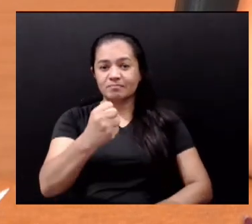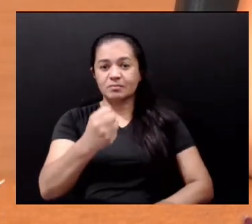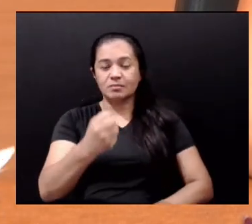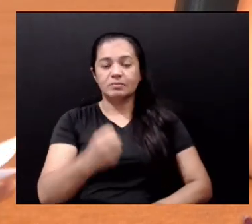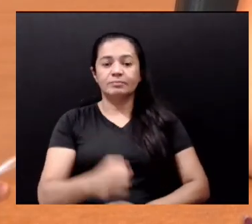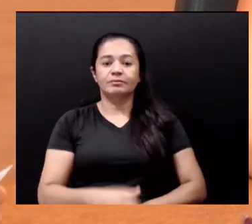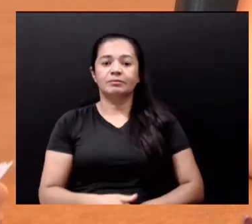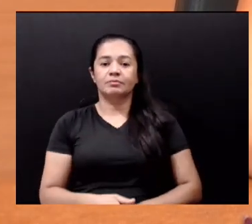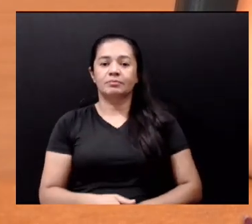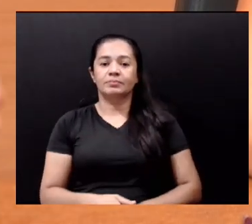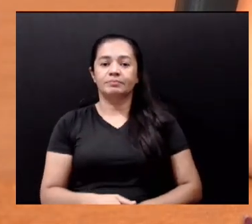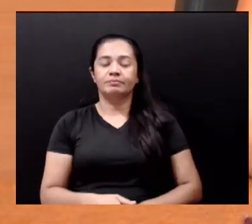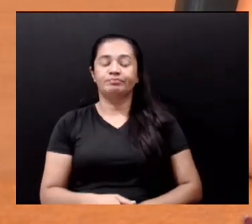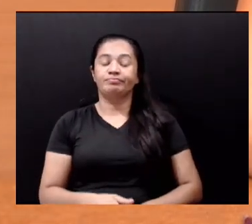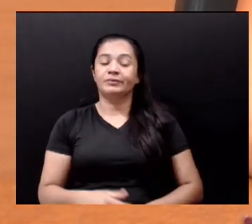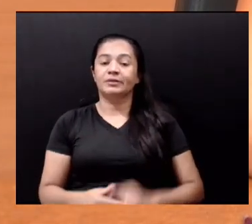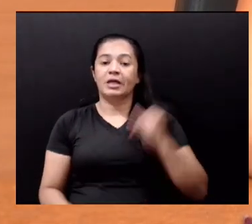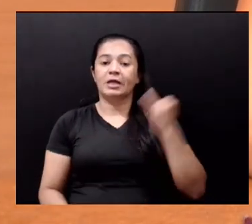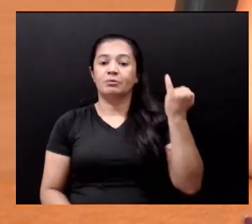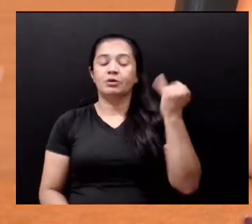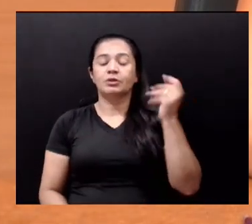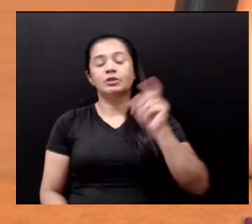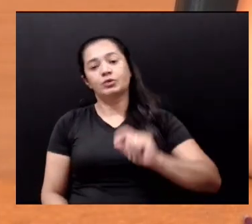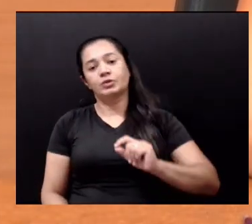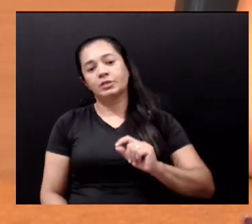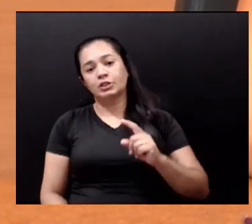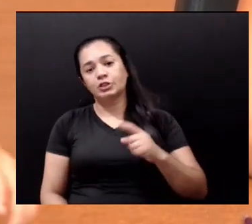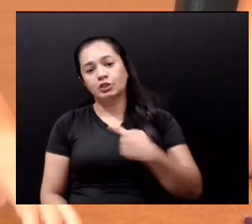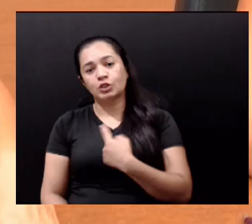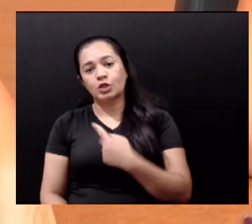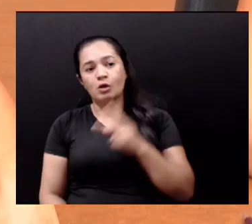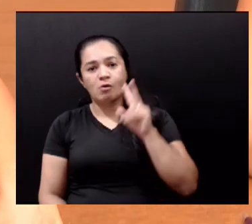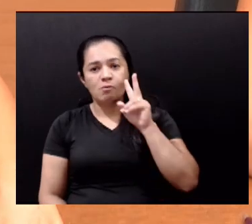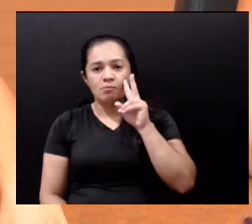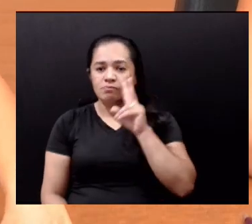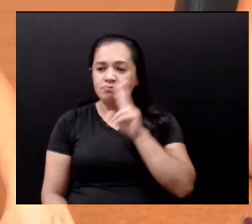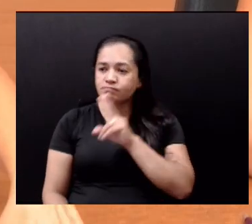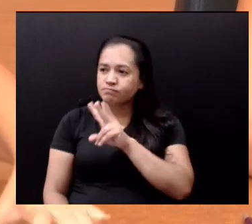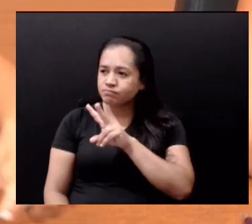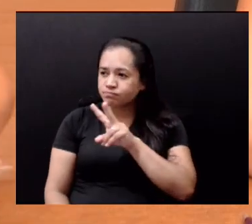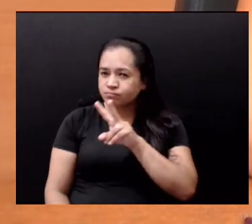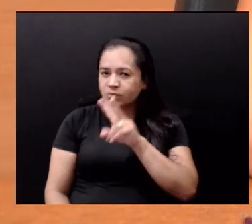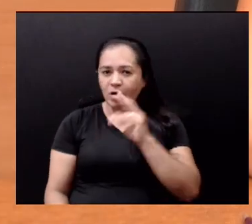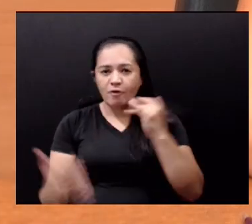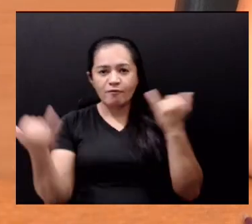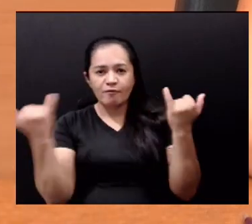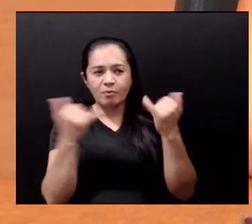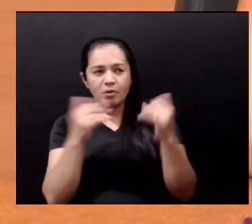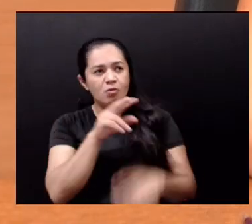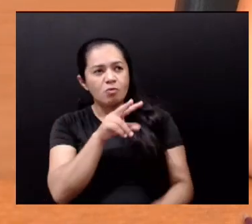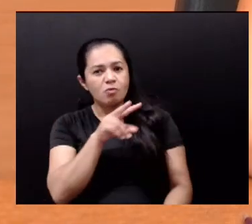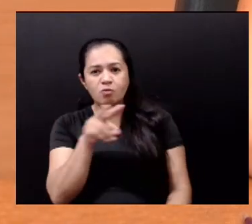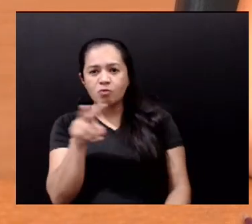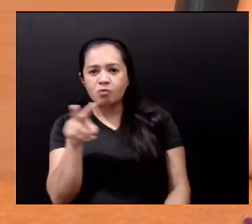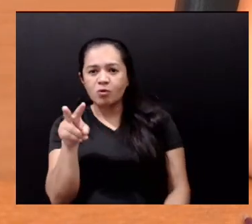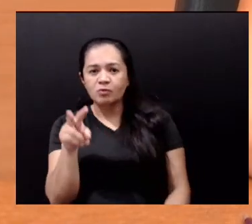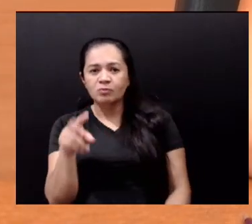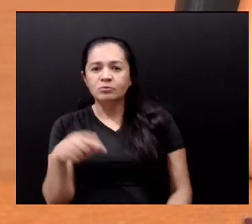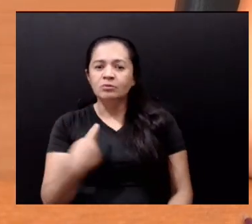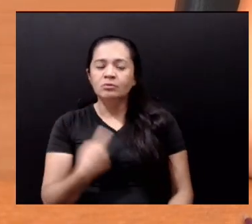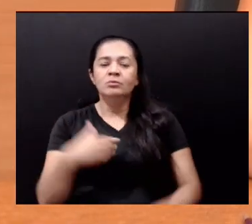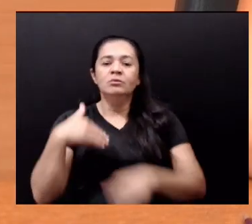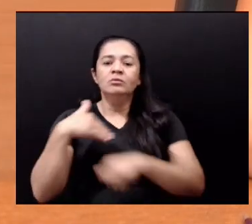importante fazer, sempre que a gente olha esses dados, a gente debate também